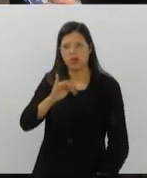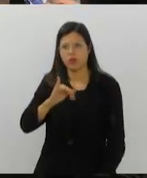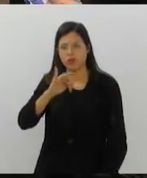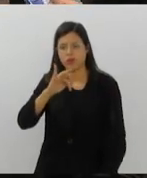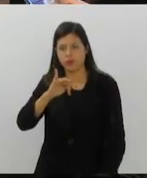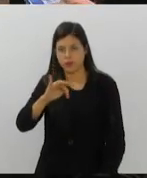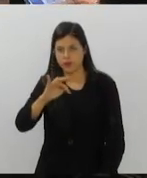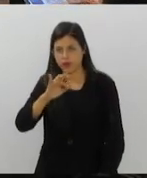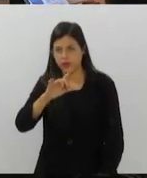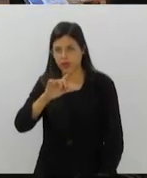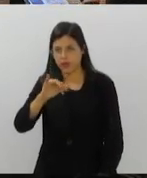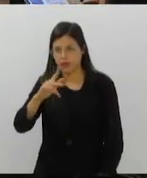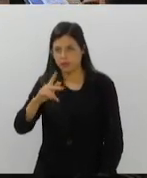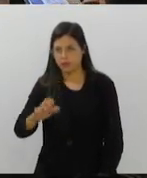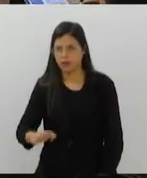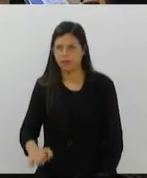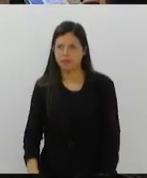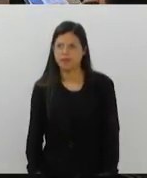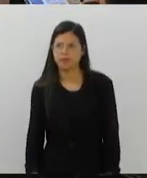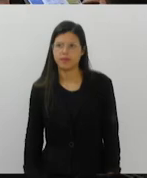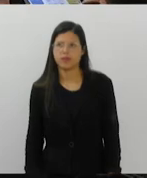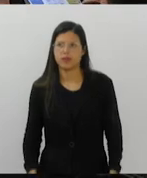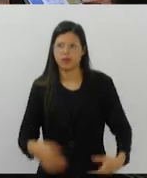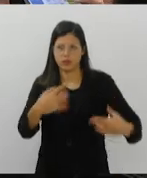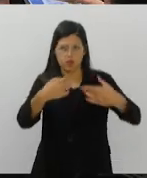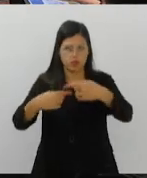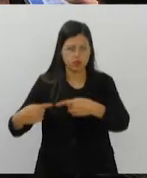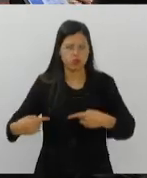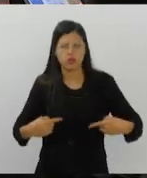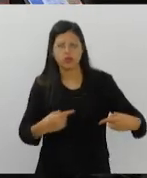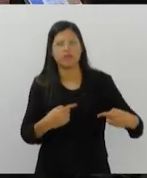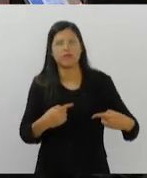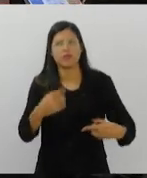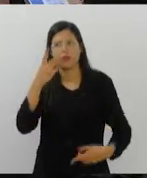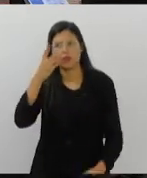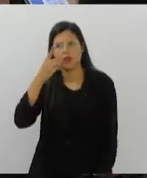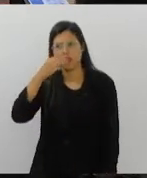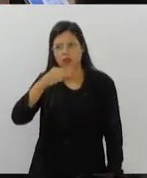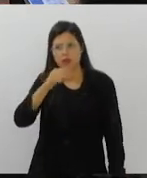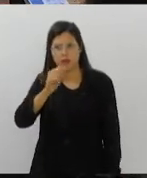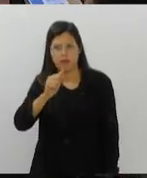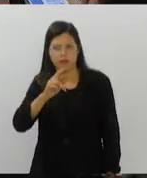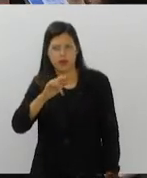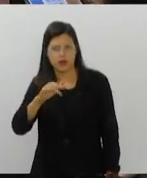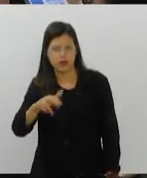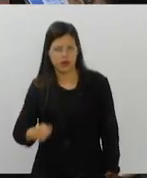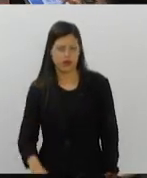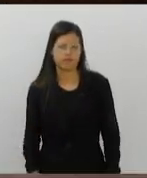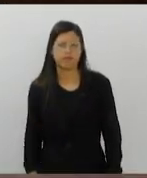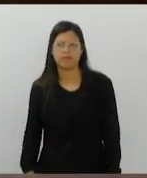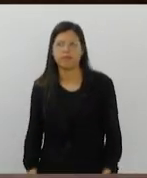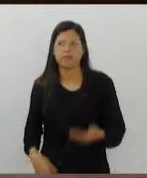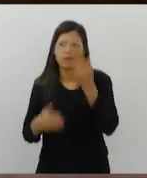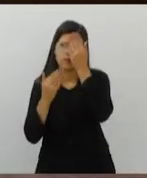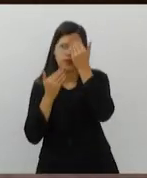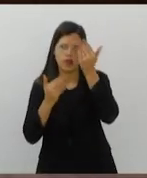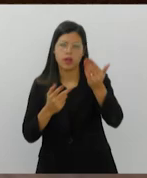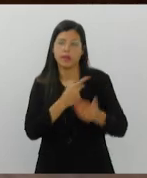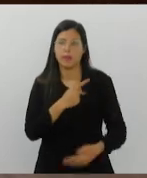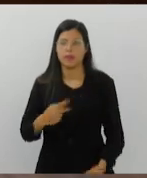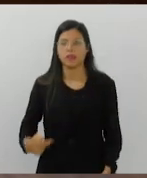discussão. Para discutir, deputada? Para discutir, deputada autora Marina, do MST, por favor. Obrigada,